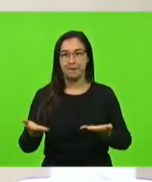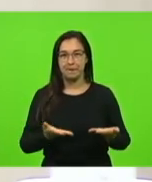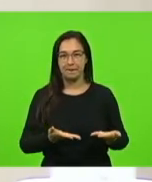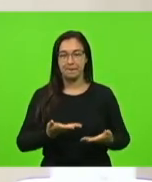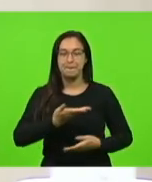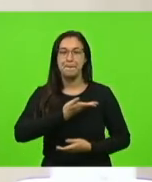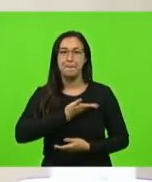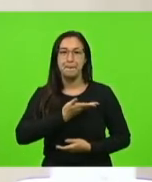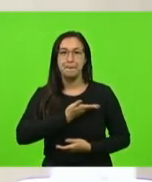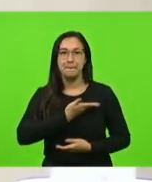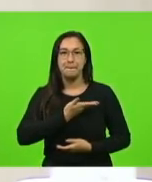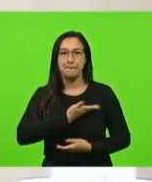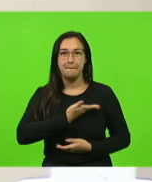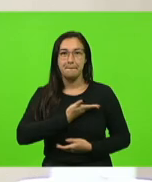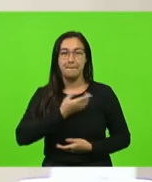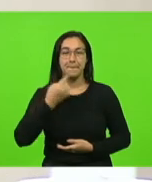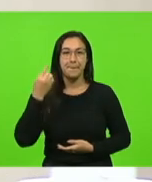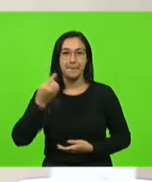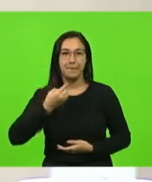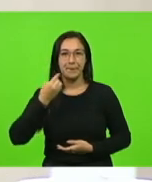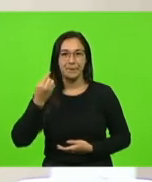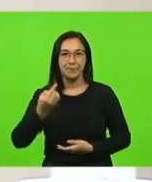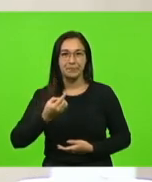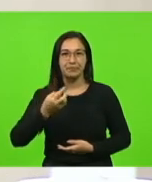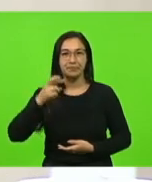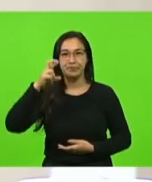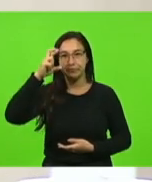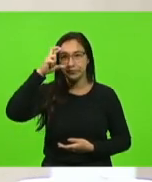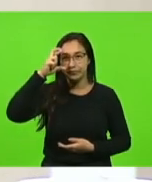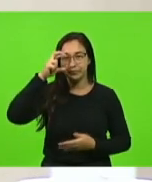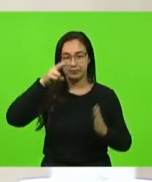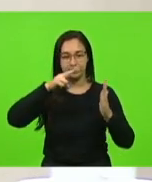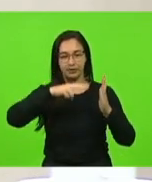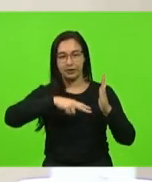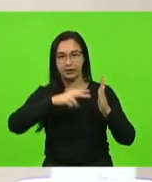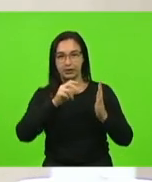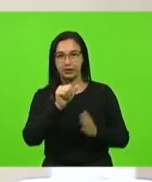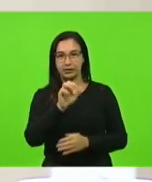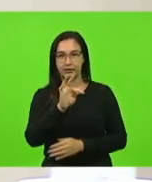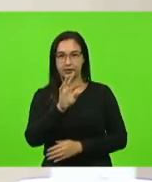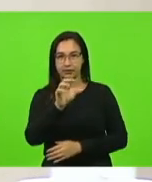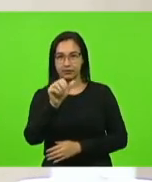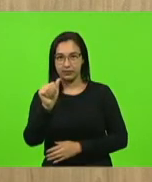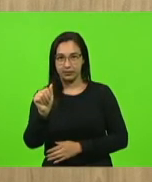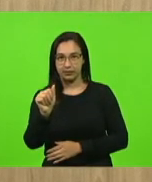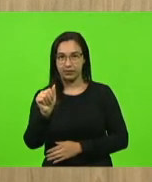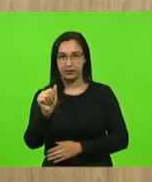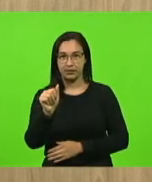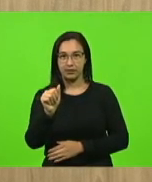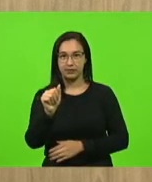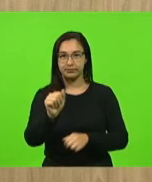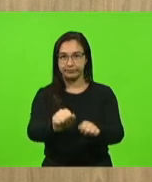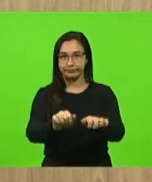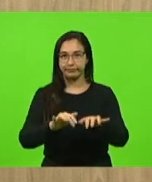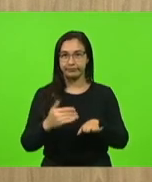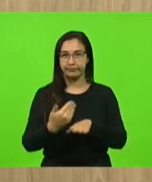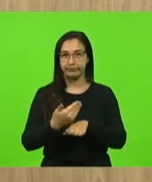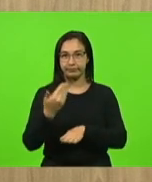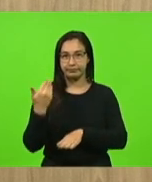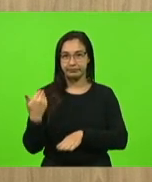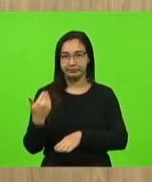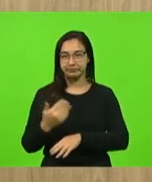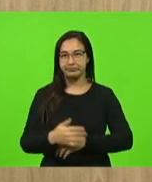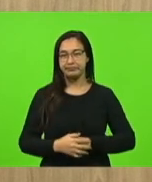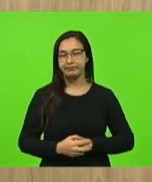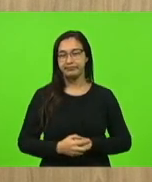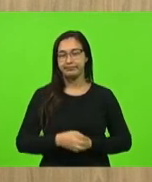colega e nobre deputado Ricardo Alba que proceda à leitura das atas das sessões anteriores.